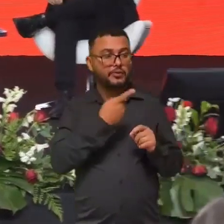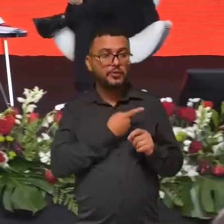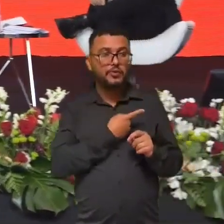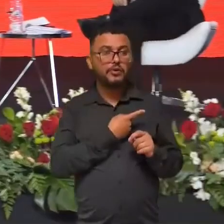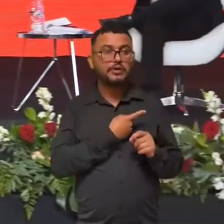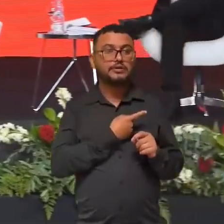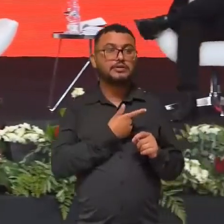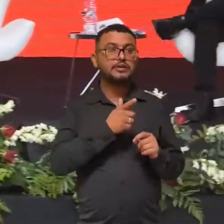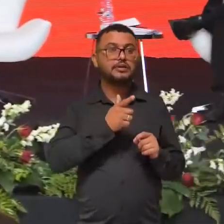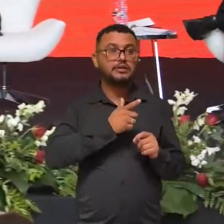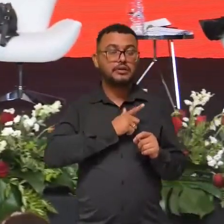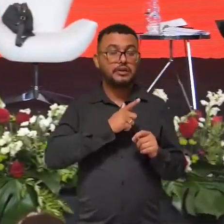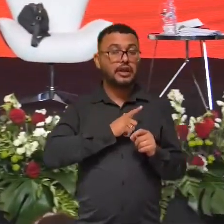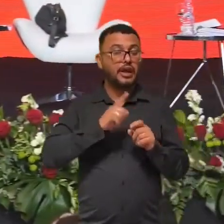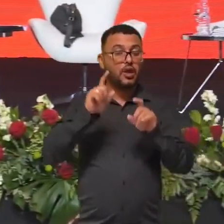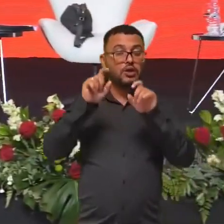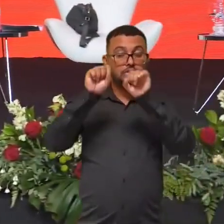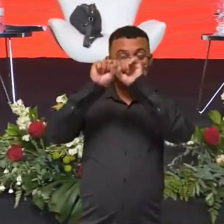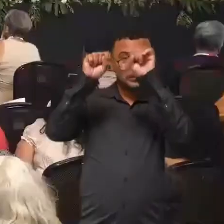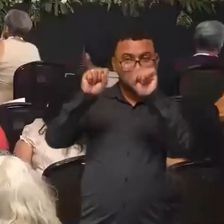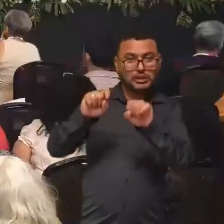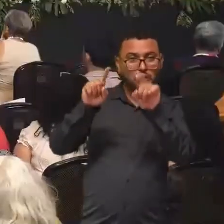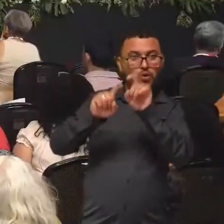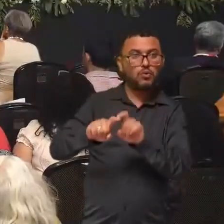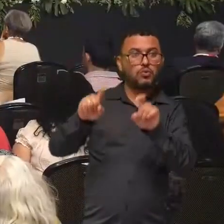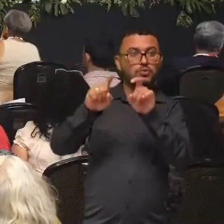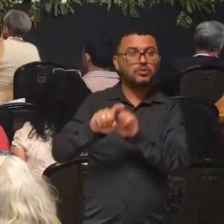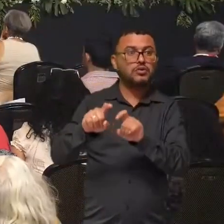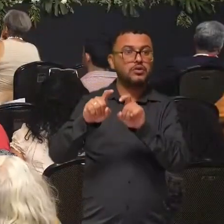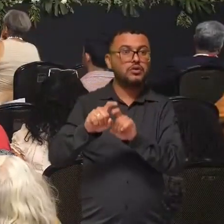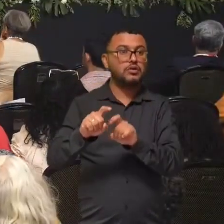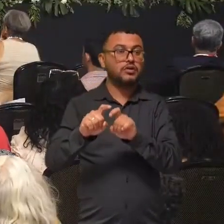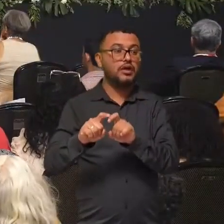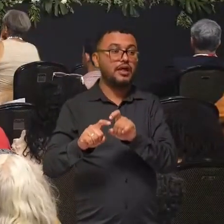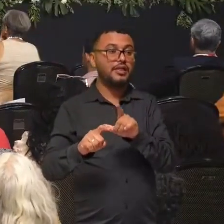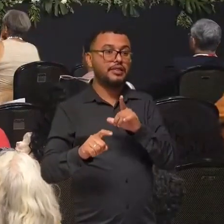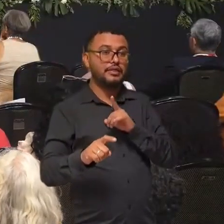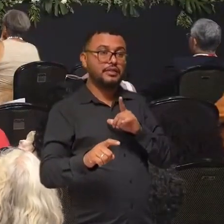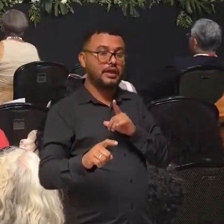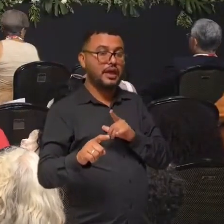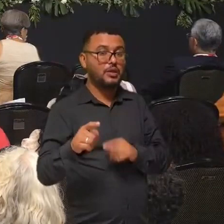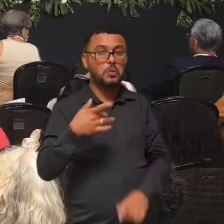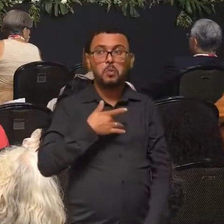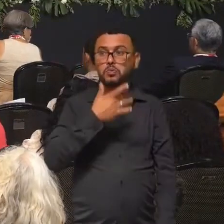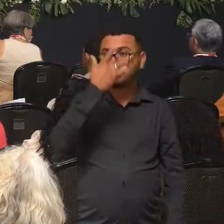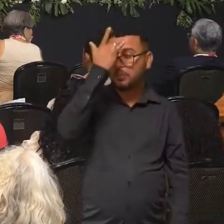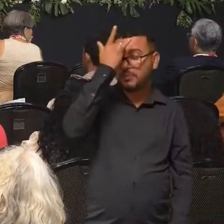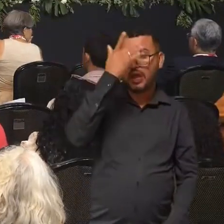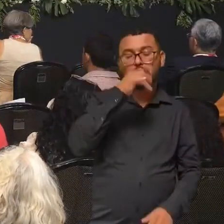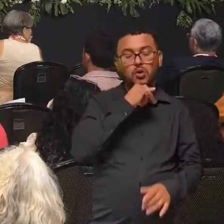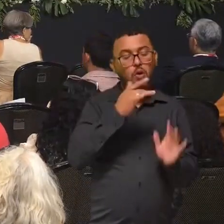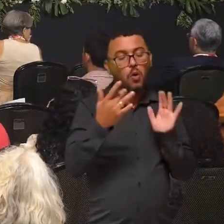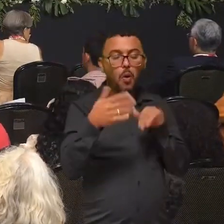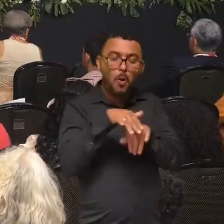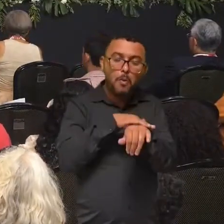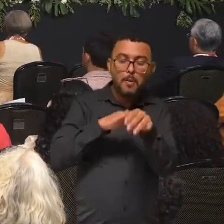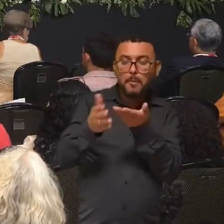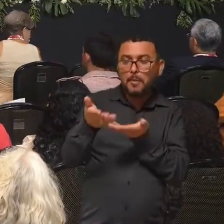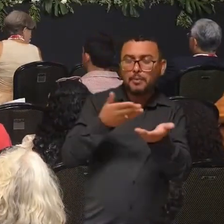máquinas sem saber que estamos interagindo com máquinas. Nós estamos discutindo muito fake